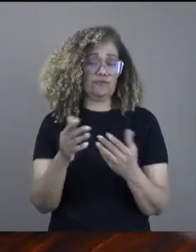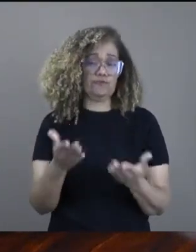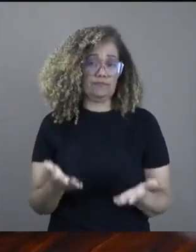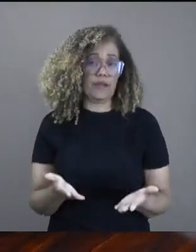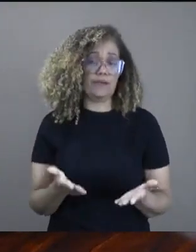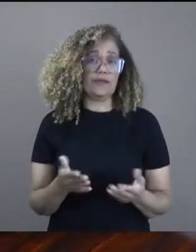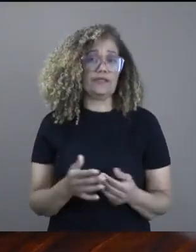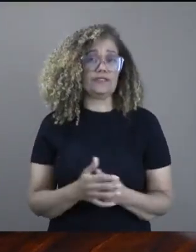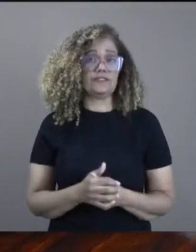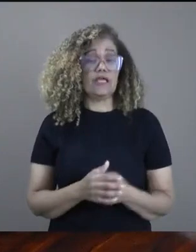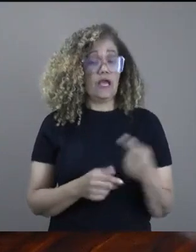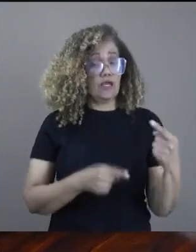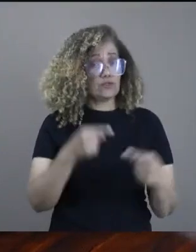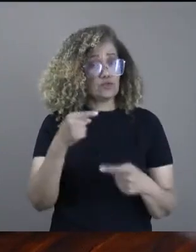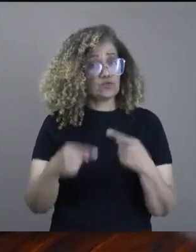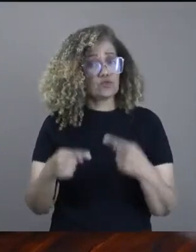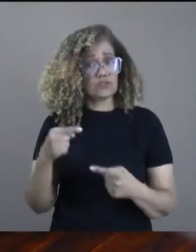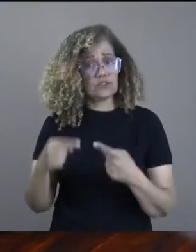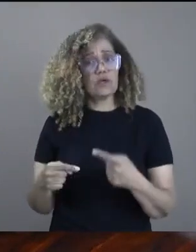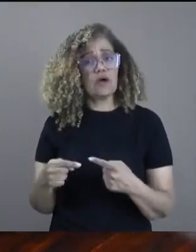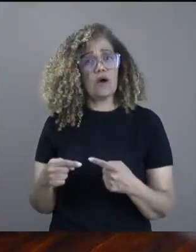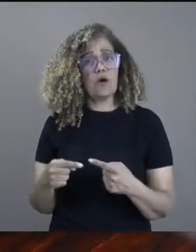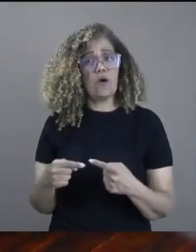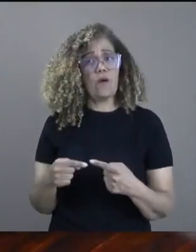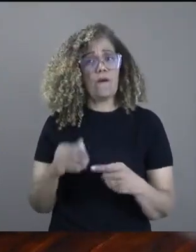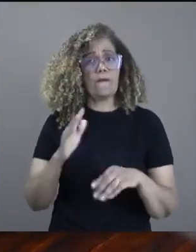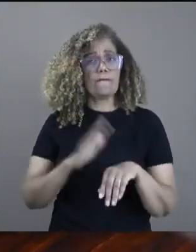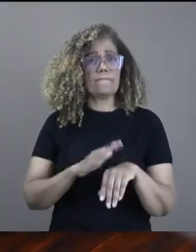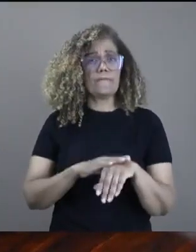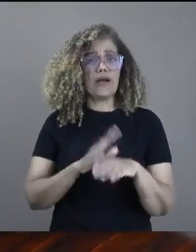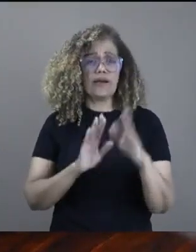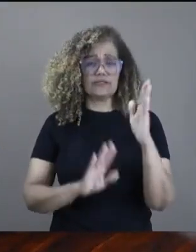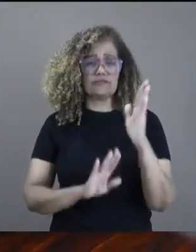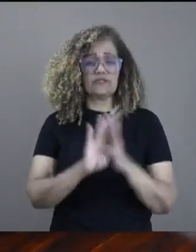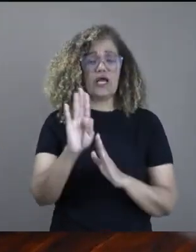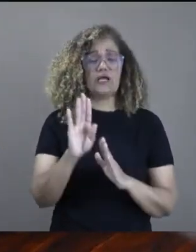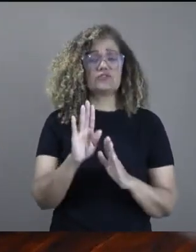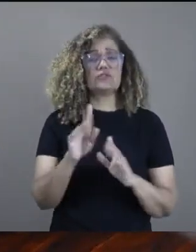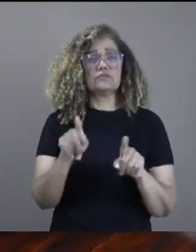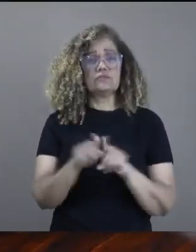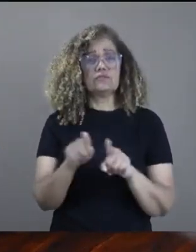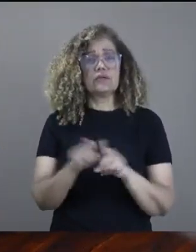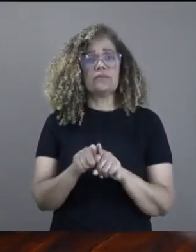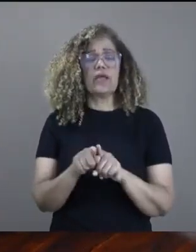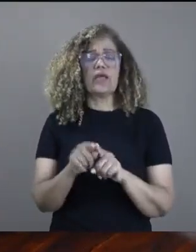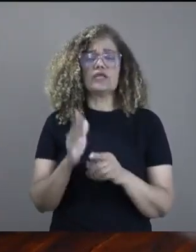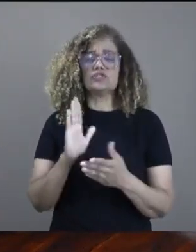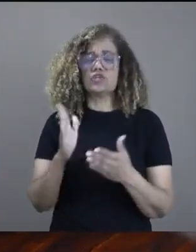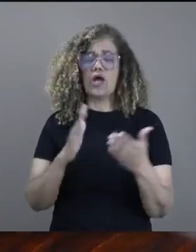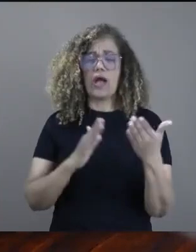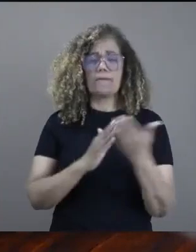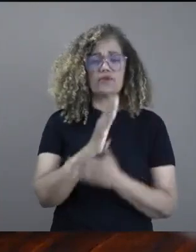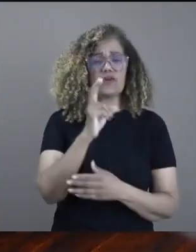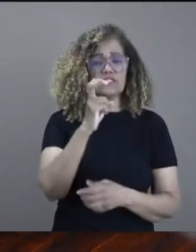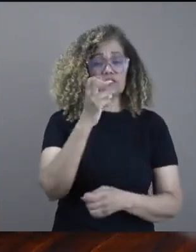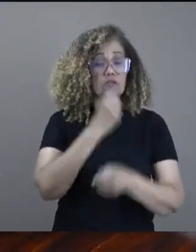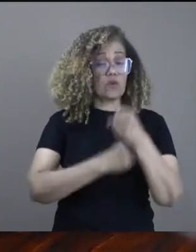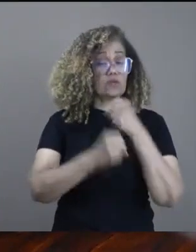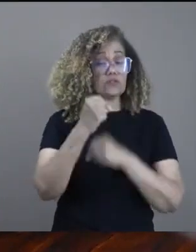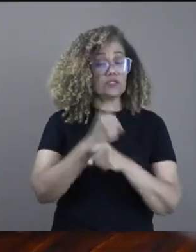que a discussão que tá mais avançado é aquele que aprovamos alguns anos atrás e se encontra na Câmara dos